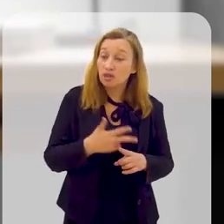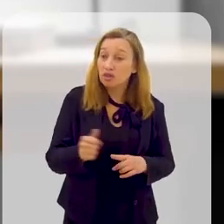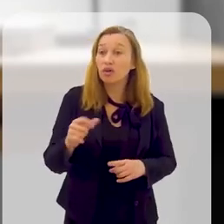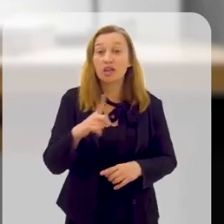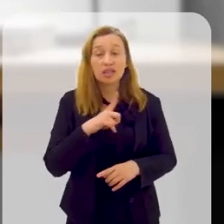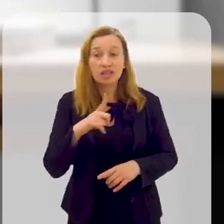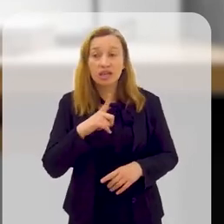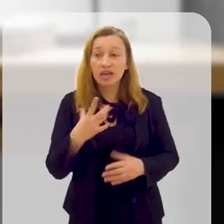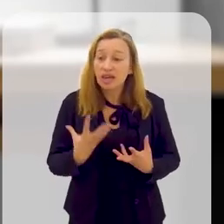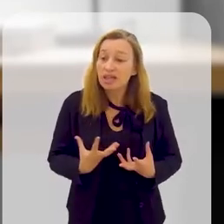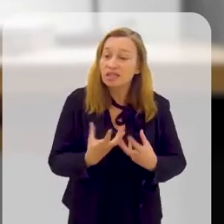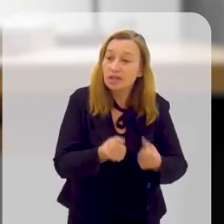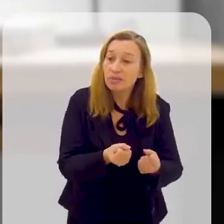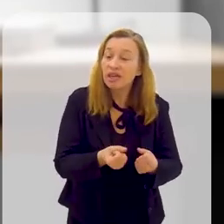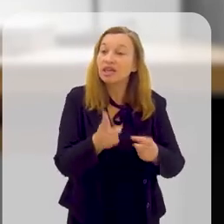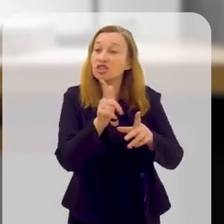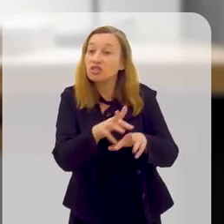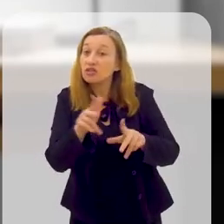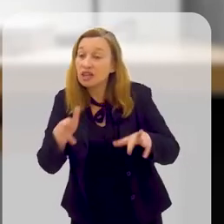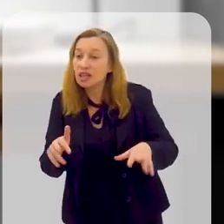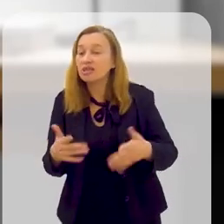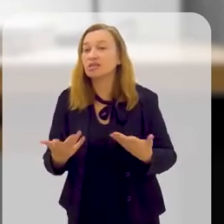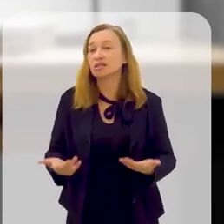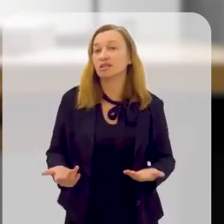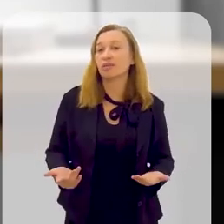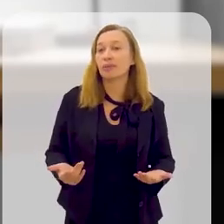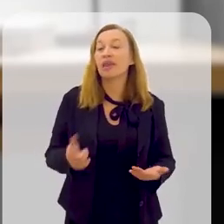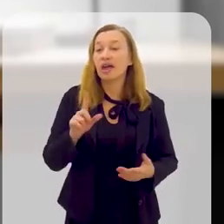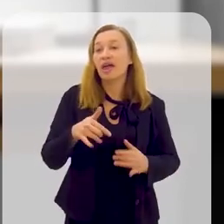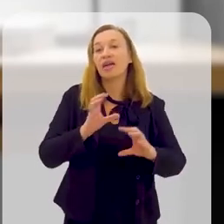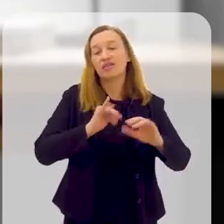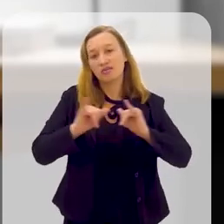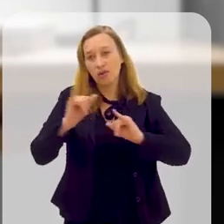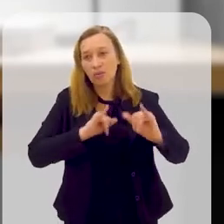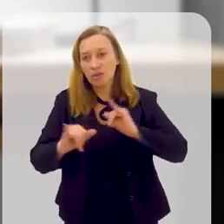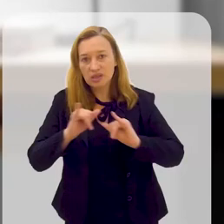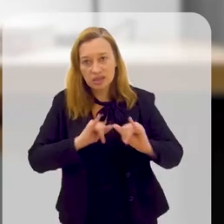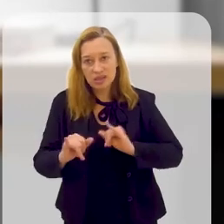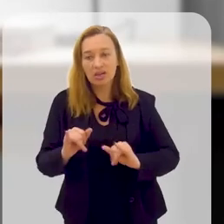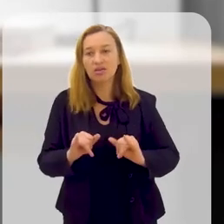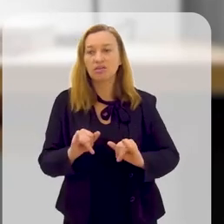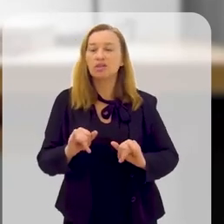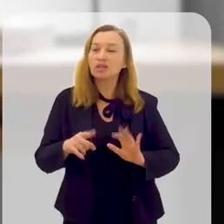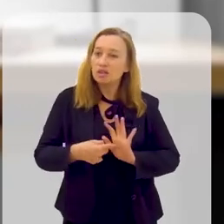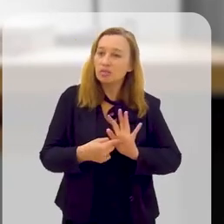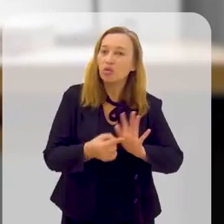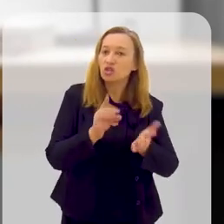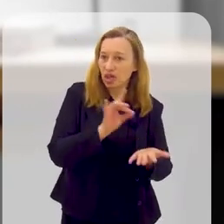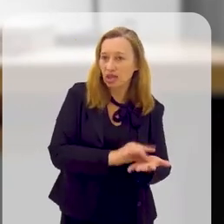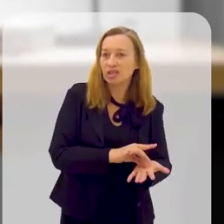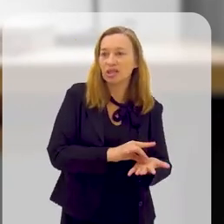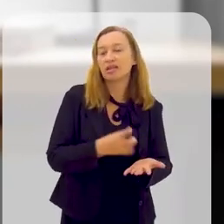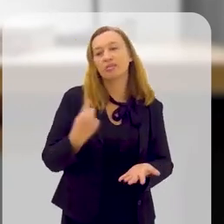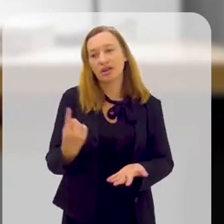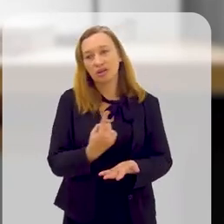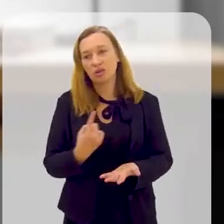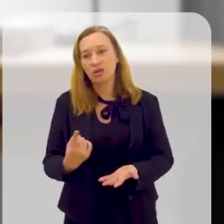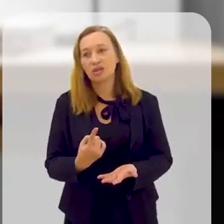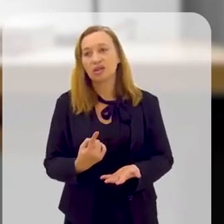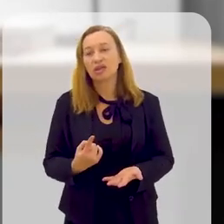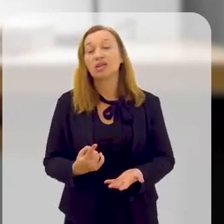só ganha acolhendo as diferenças e aí é a informação que traz Essa realidade